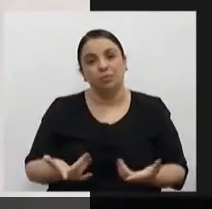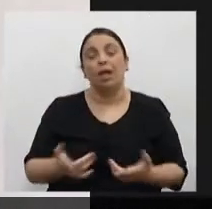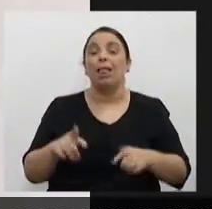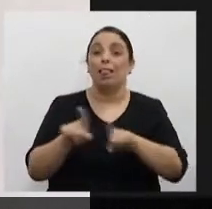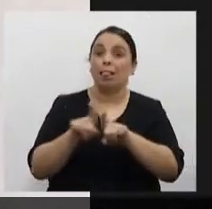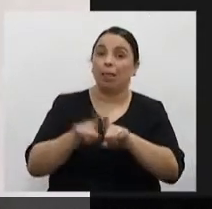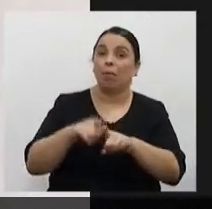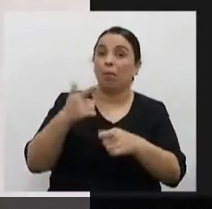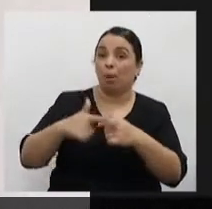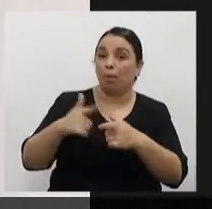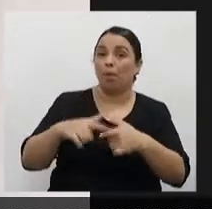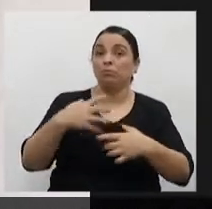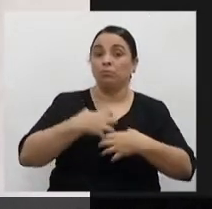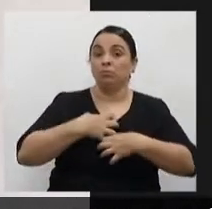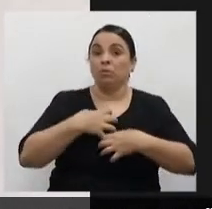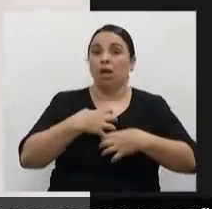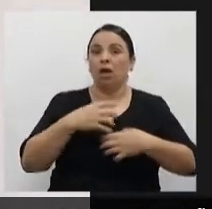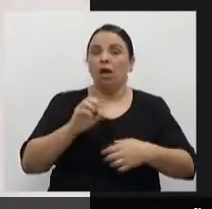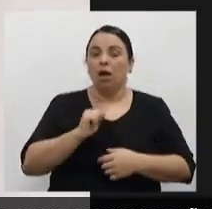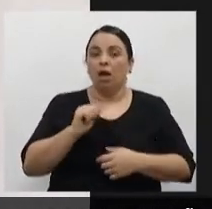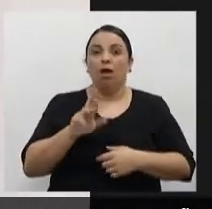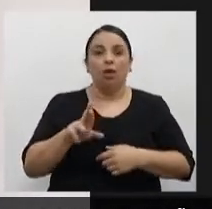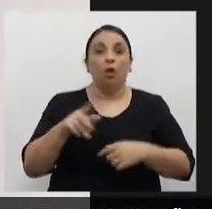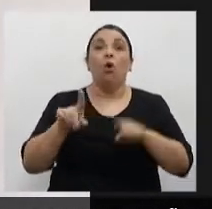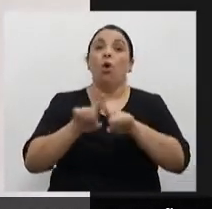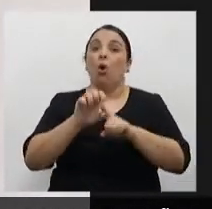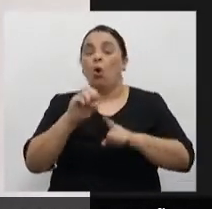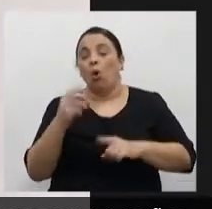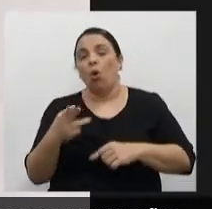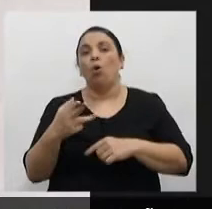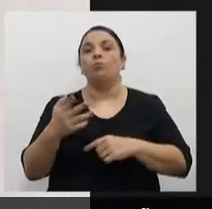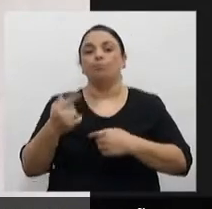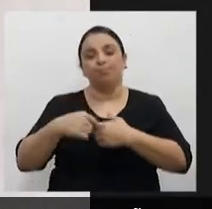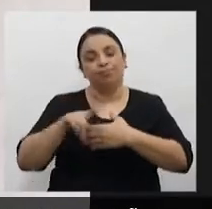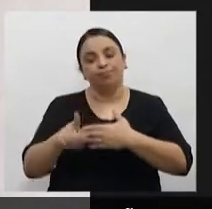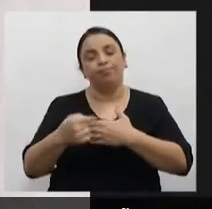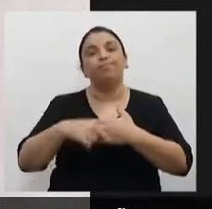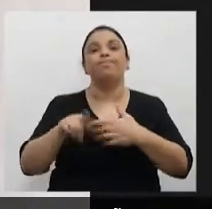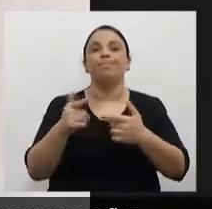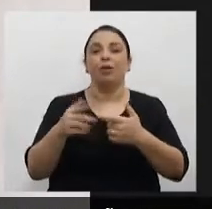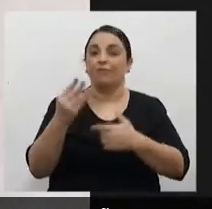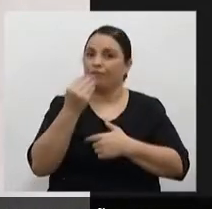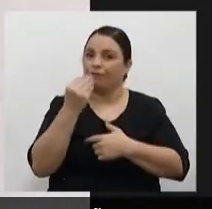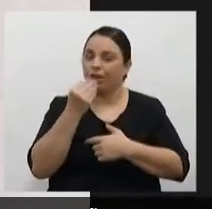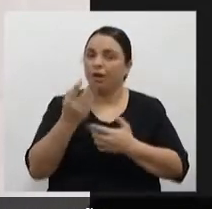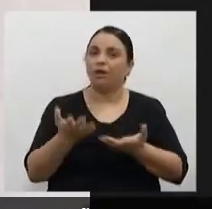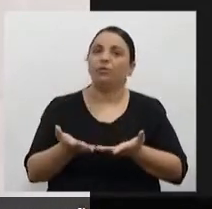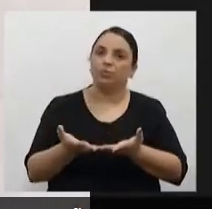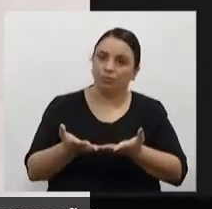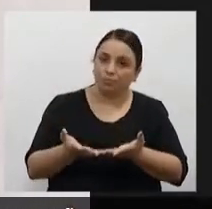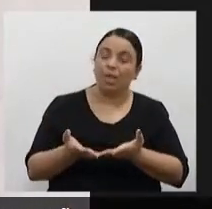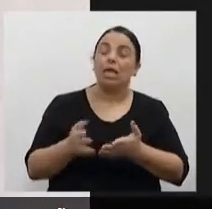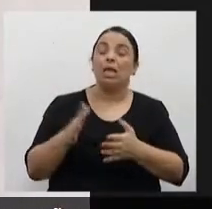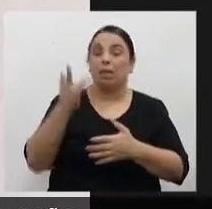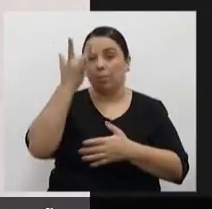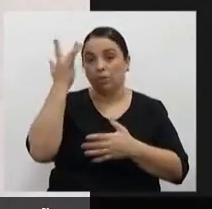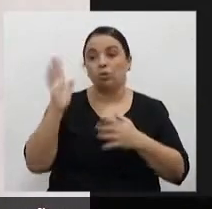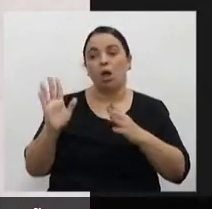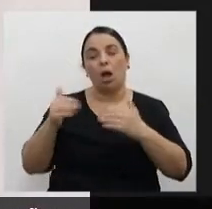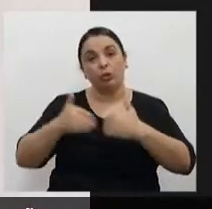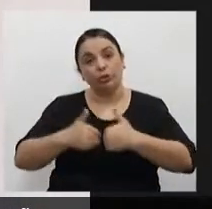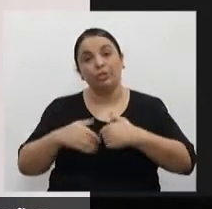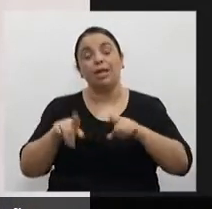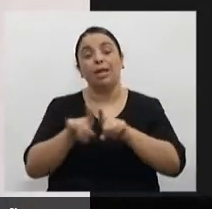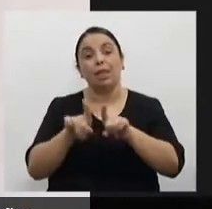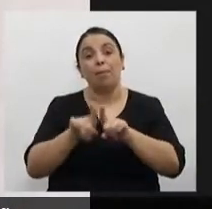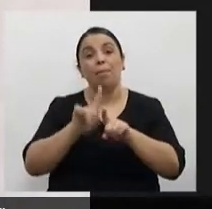respiratório e sistema imunológico. Estes ainda possuem um estresse oxidativo que é maior. Autistas e síndrome de Down,